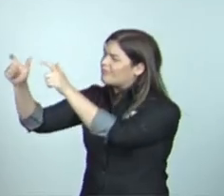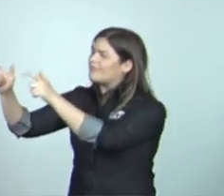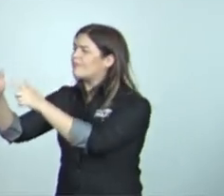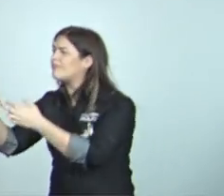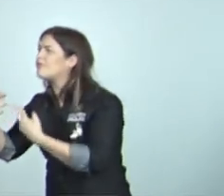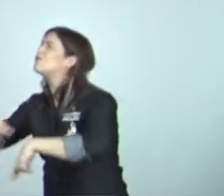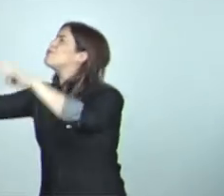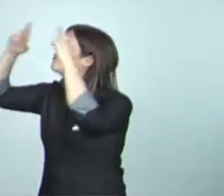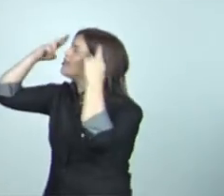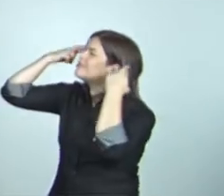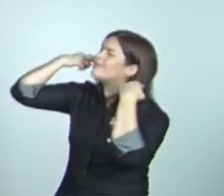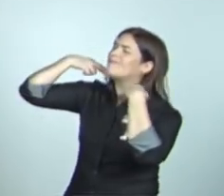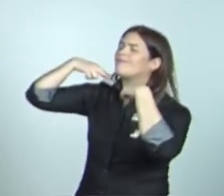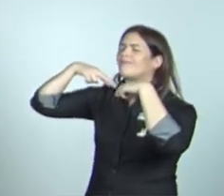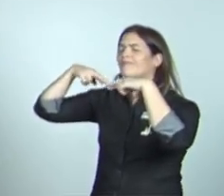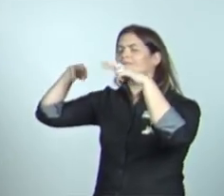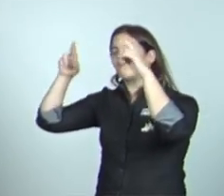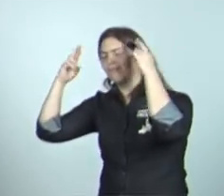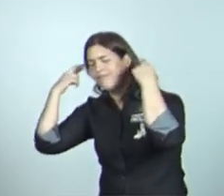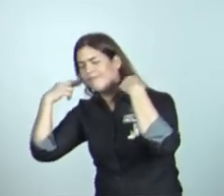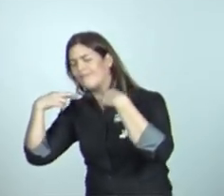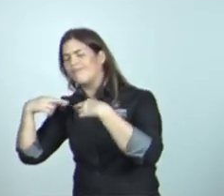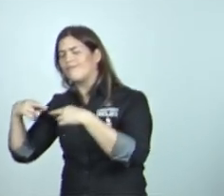e ao cordeiro